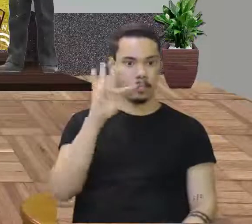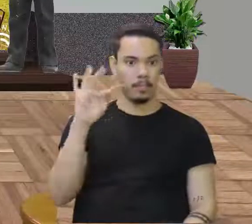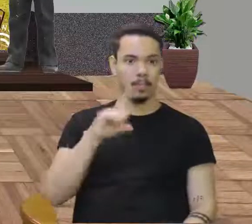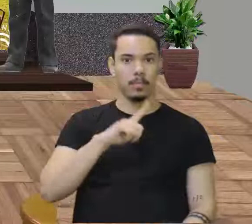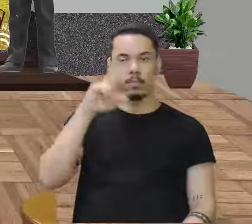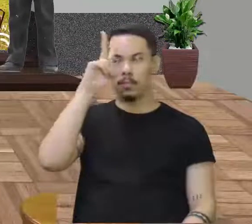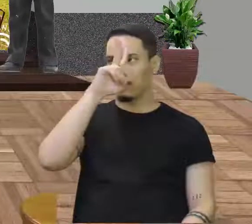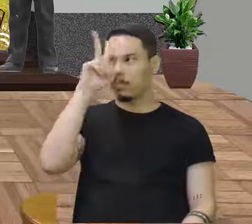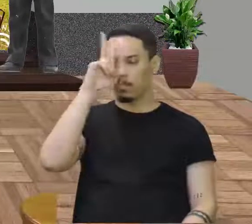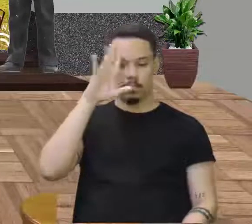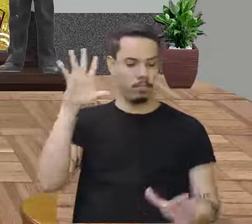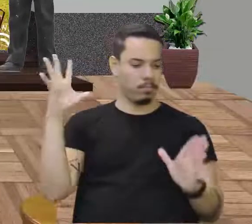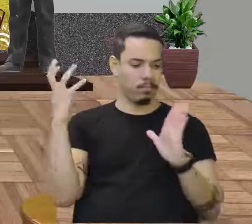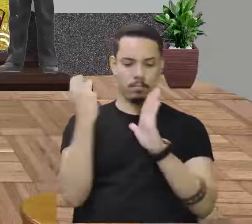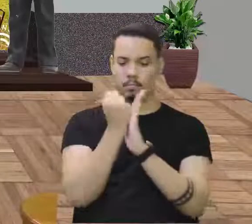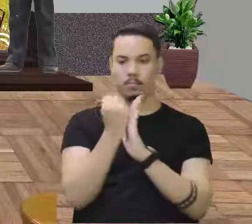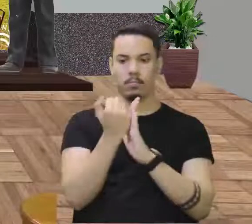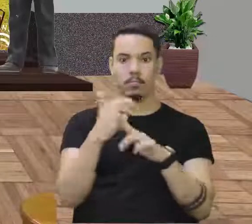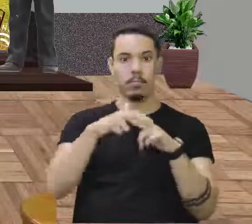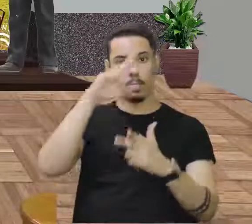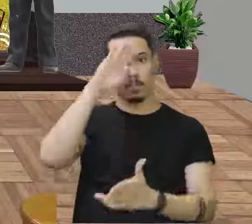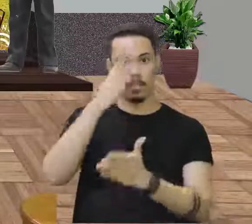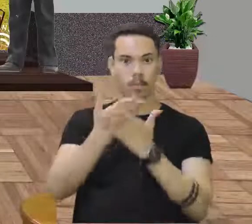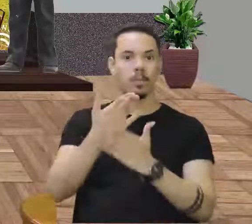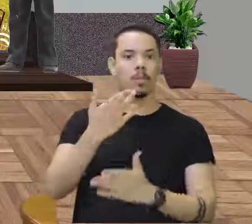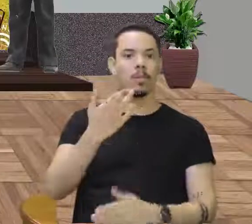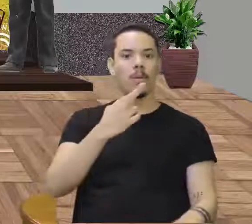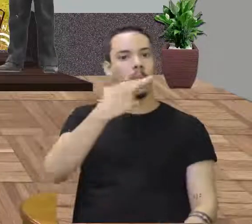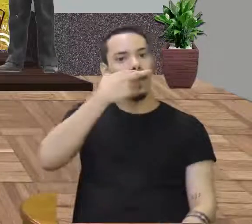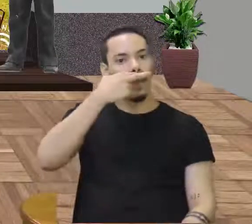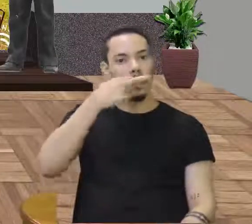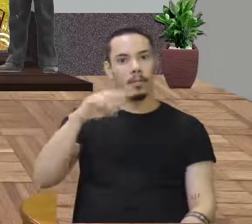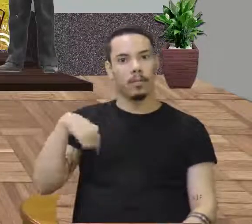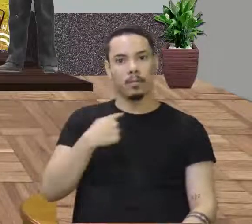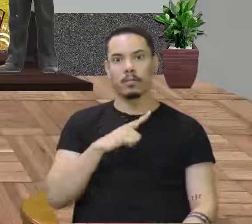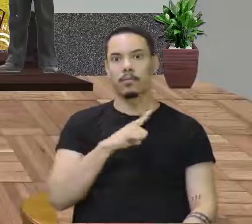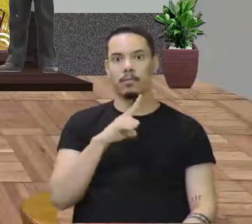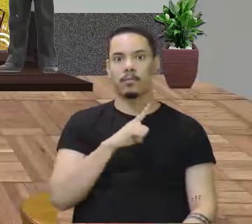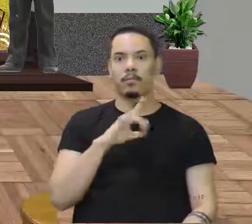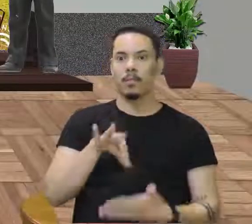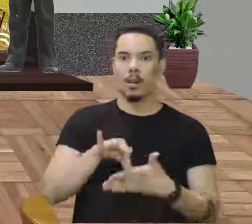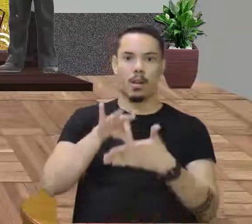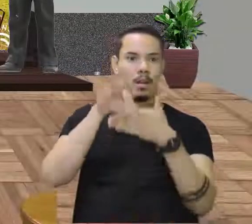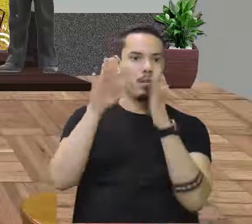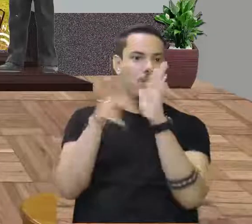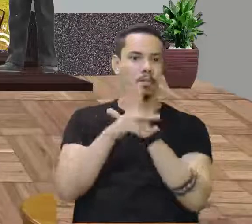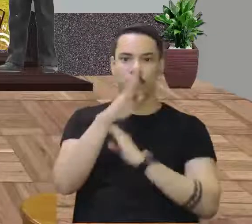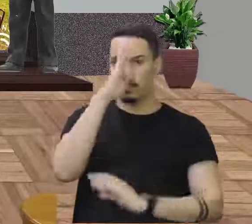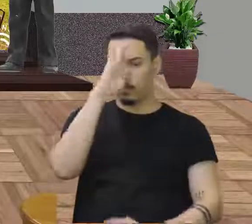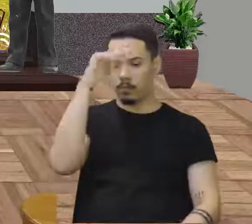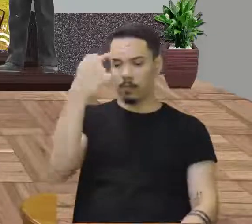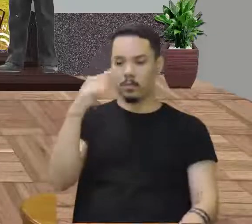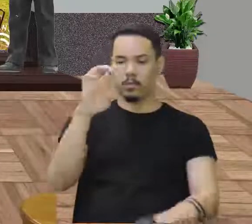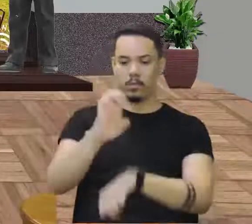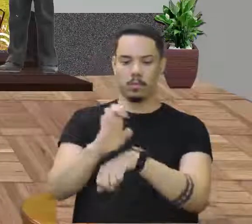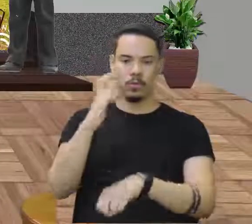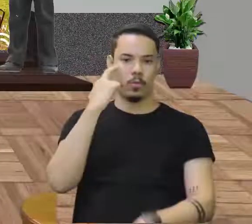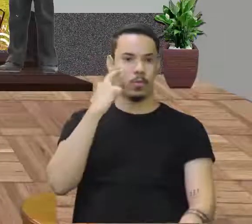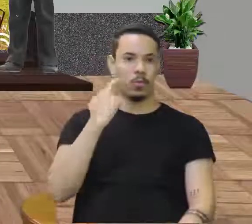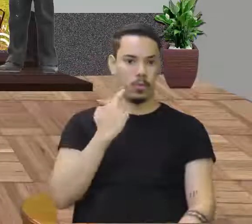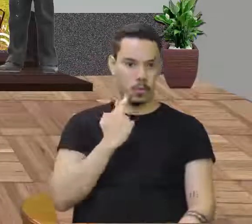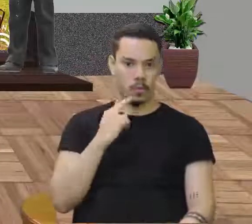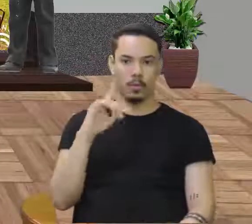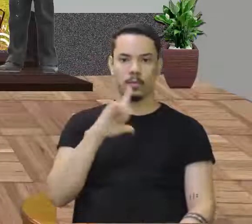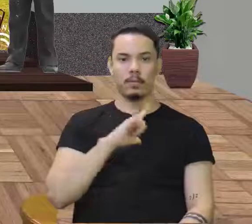história enraizada. Eu acredito que Rondon, nós tivemos grandes líderes aqui no estado de Rondônia.